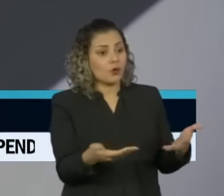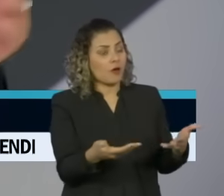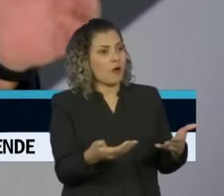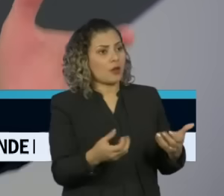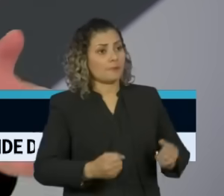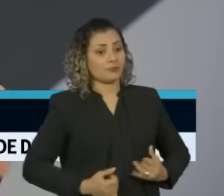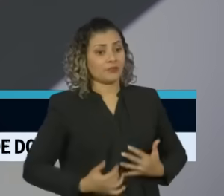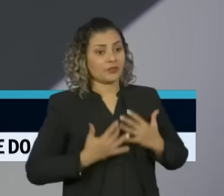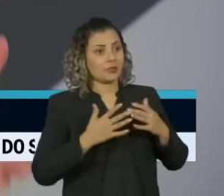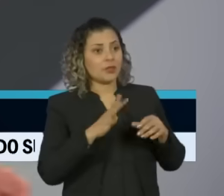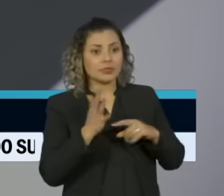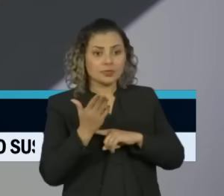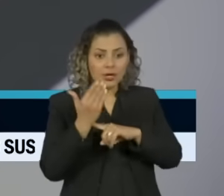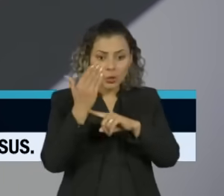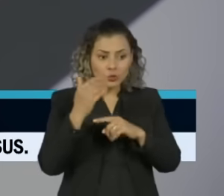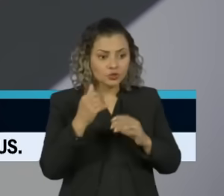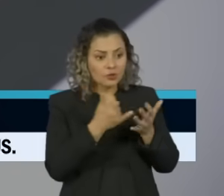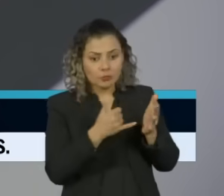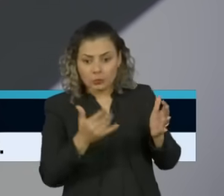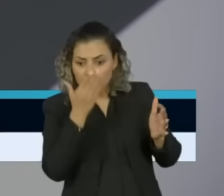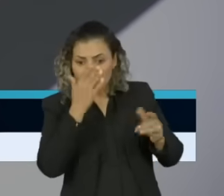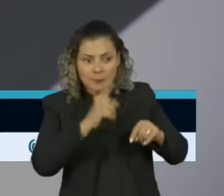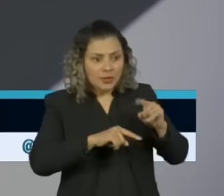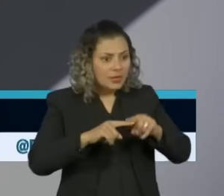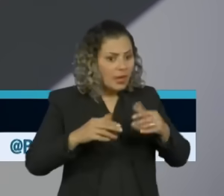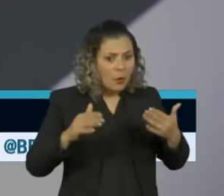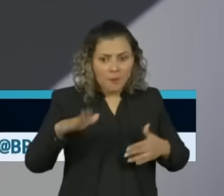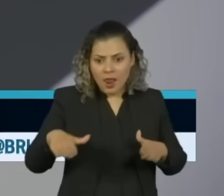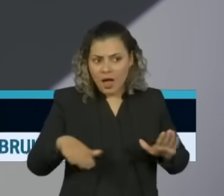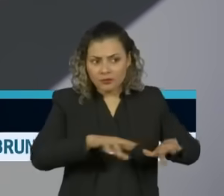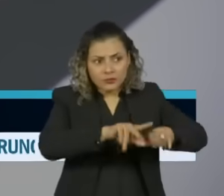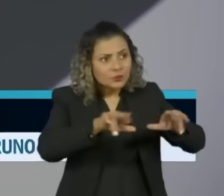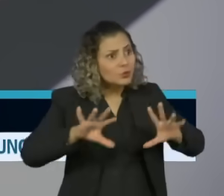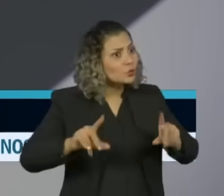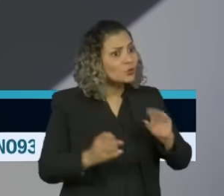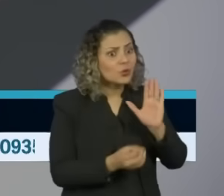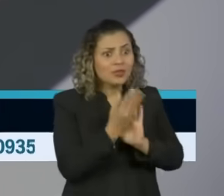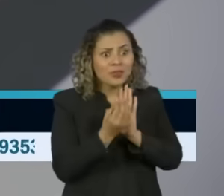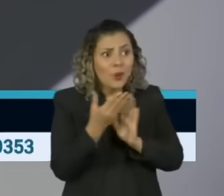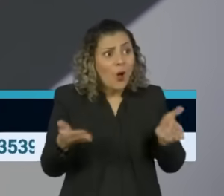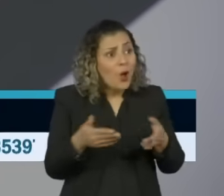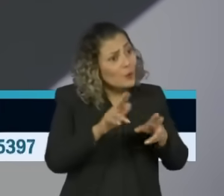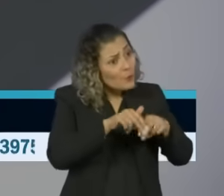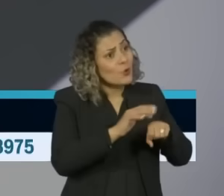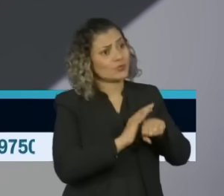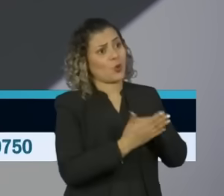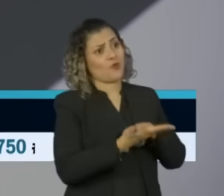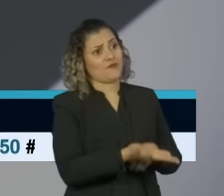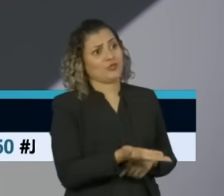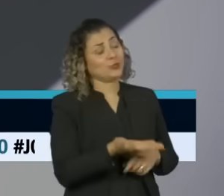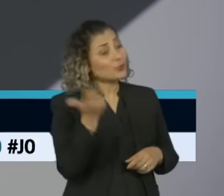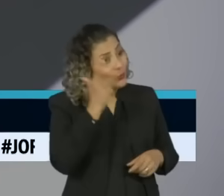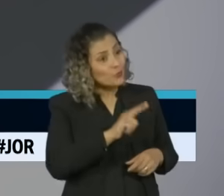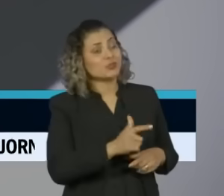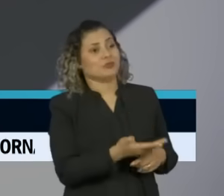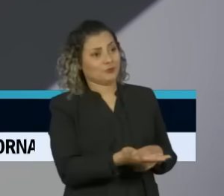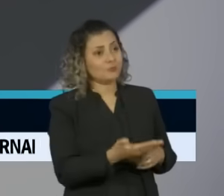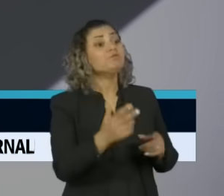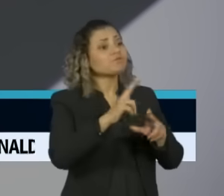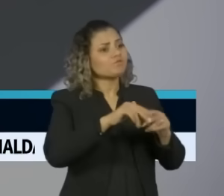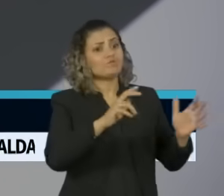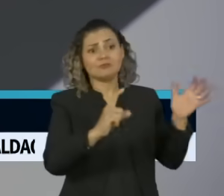infectologia, de novas tecnologias de ventilação mecânica de baixo custo, de desinfecção de ambientes interiores, foram motivadas por essa pressão,